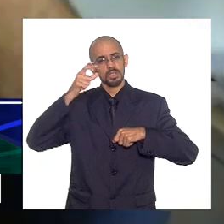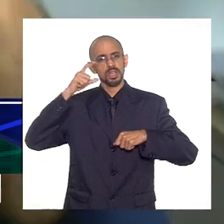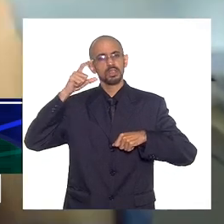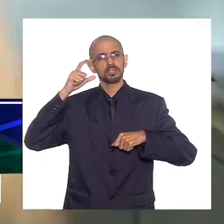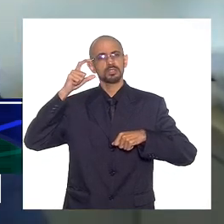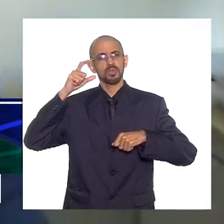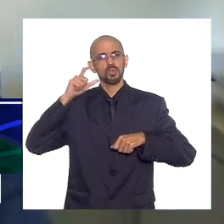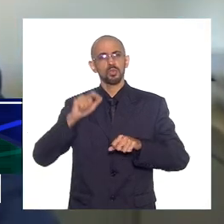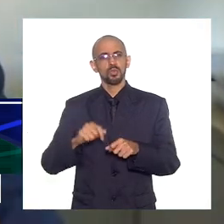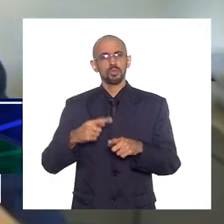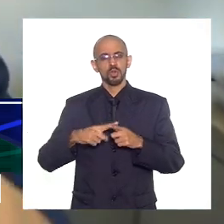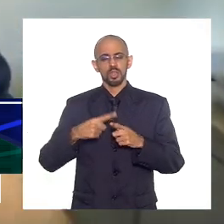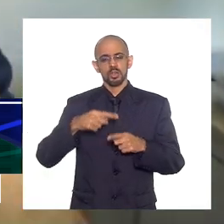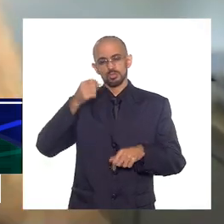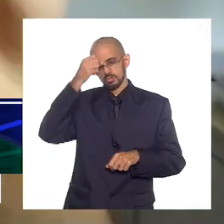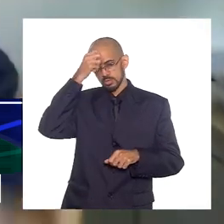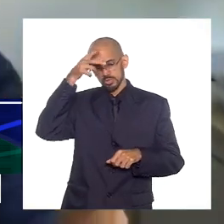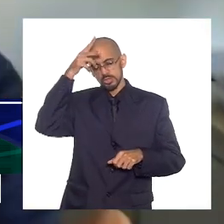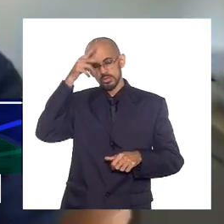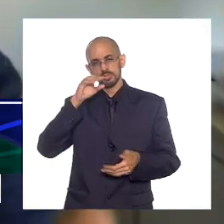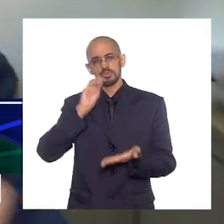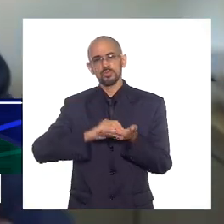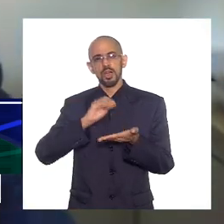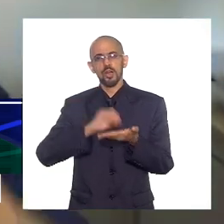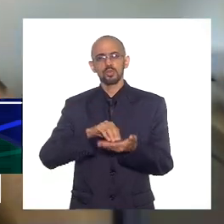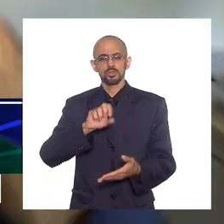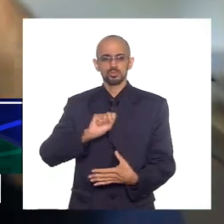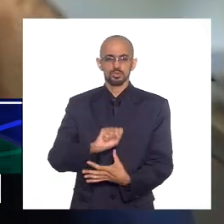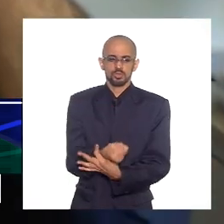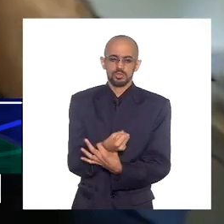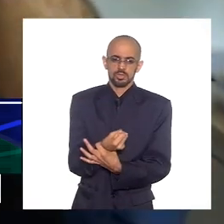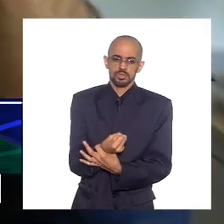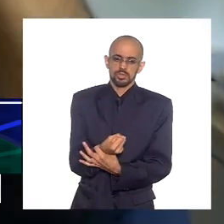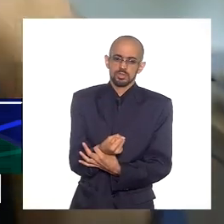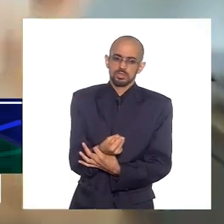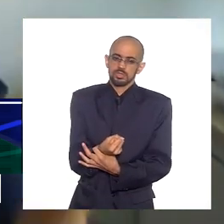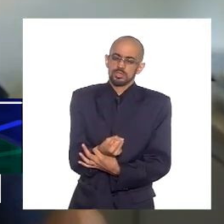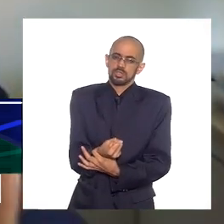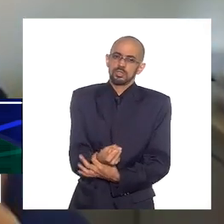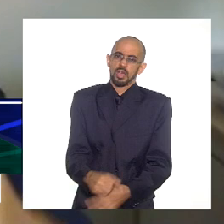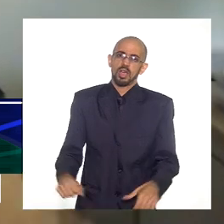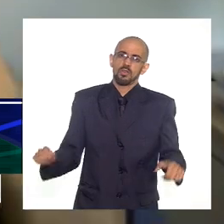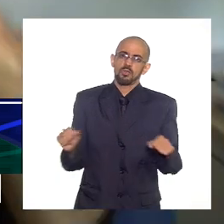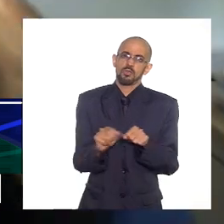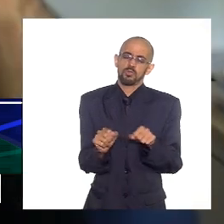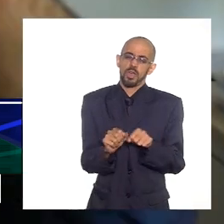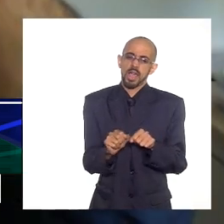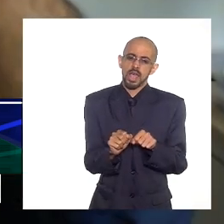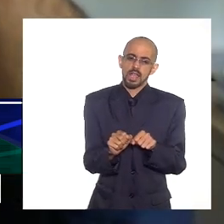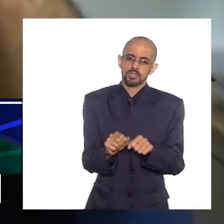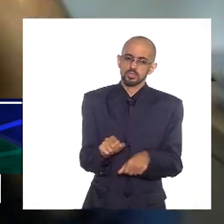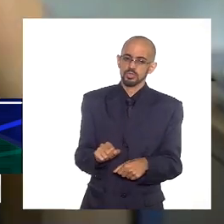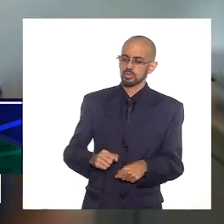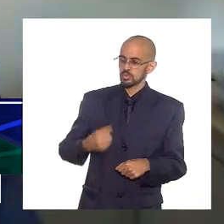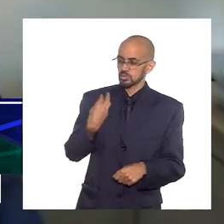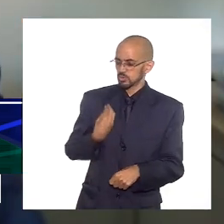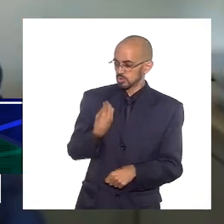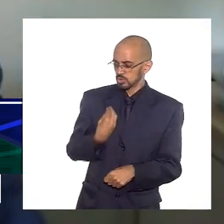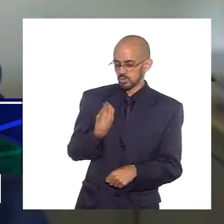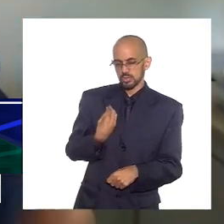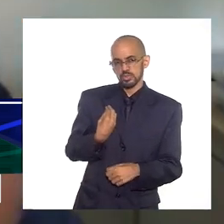Os municípios são muito inseguros. Faz os seguranças presentes cumprirem a sua